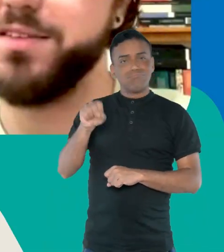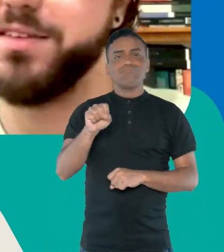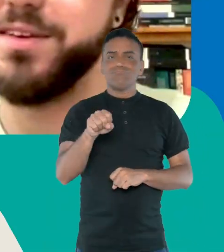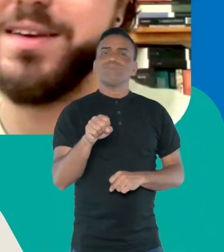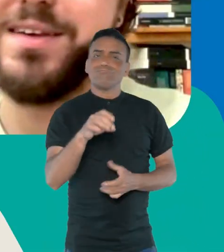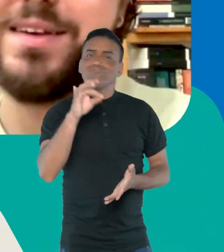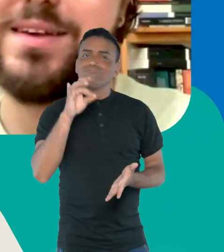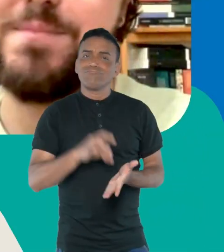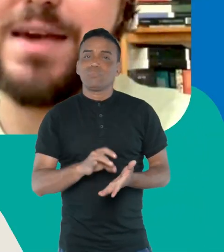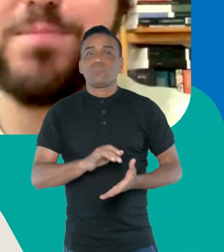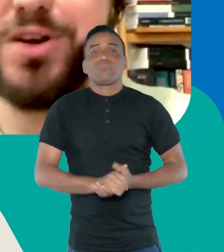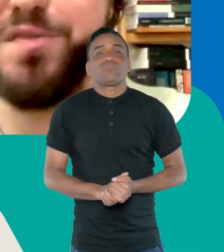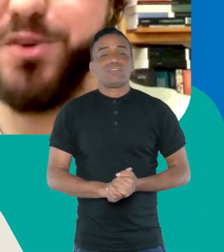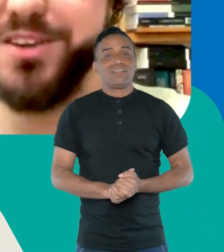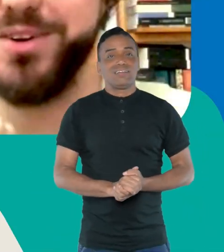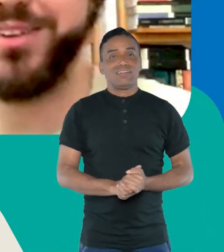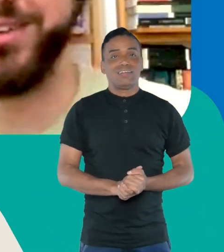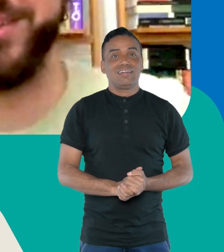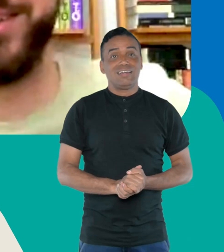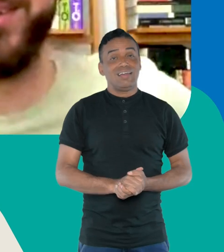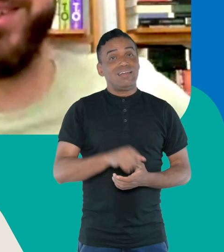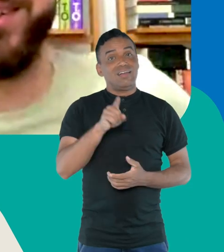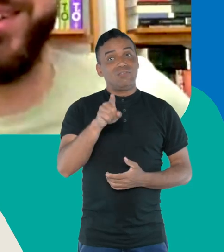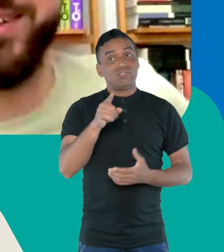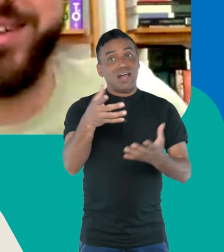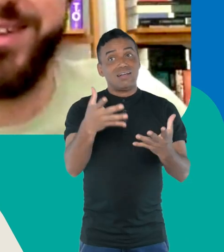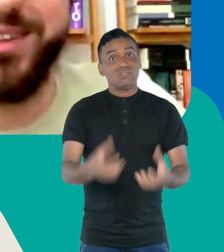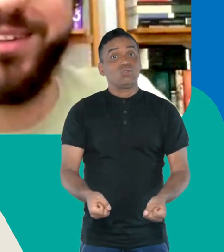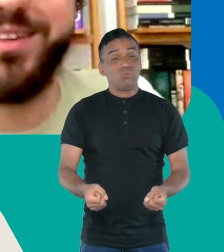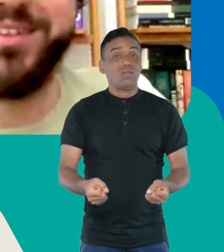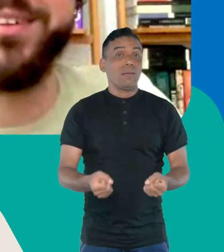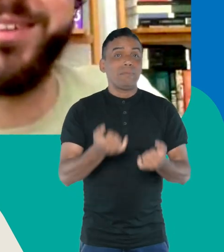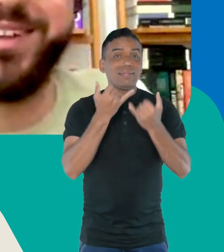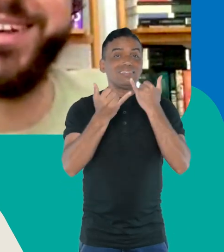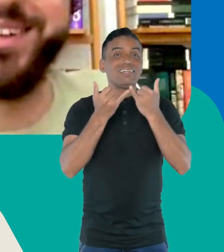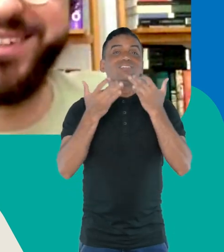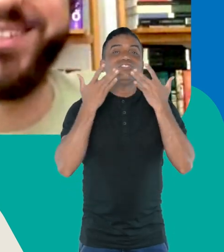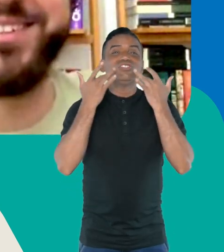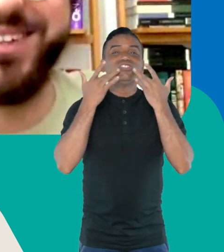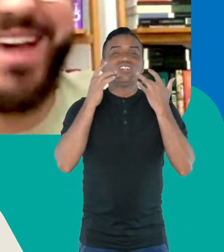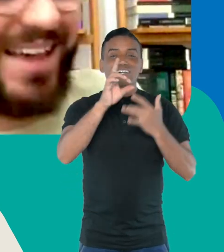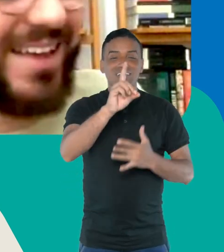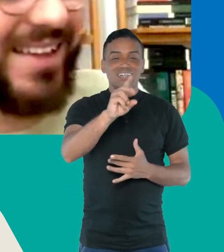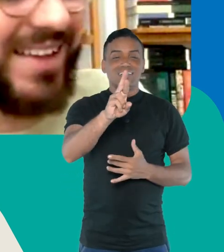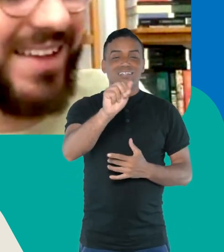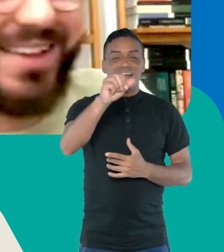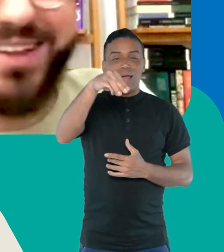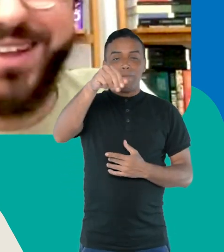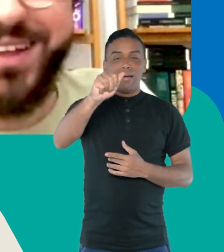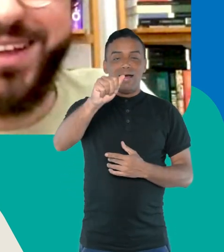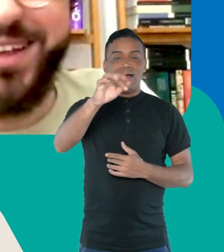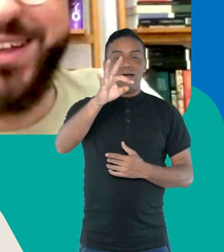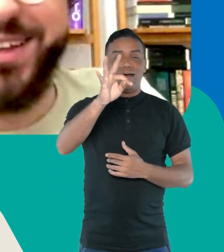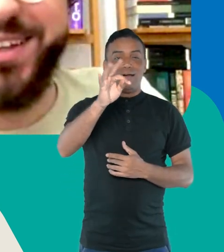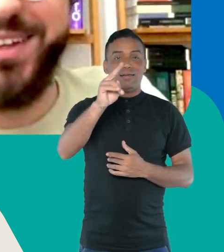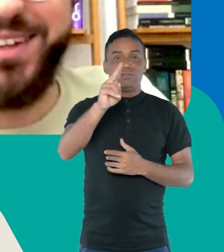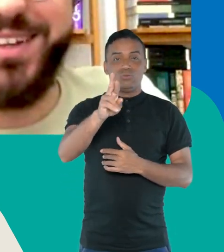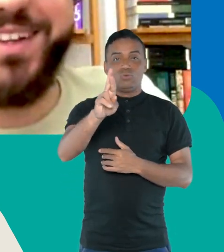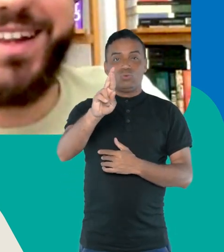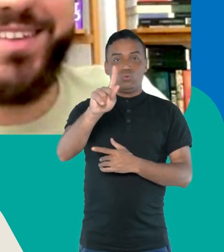E não, quase você quase bem você assume o dramaturgo, né? Você assume o dramaturgo por trás dessa